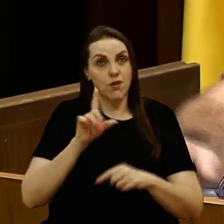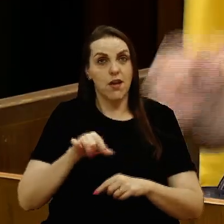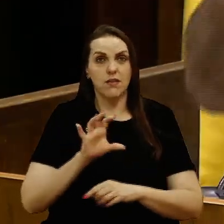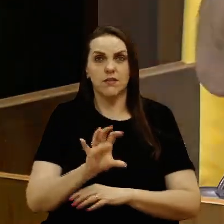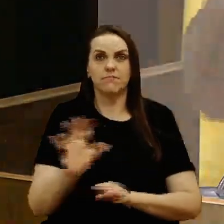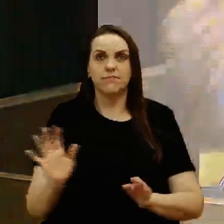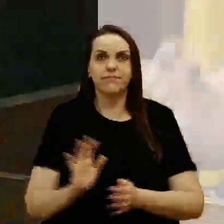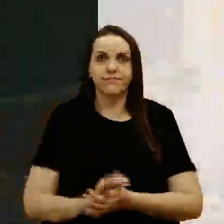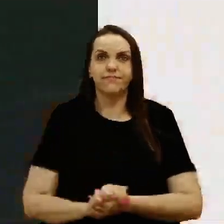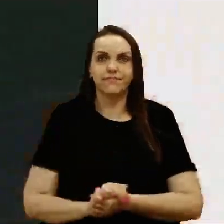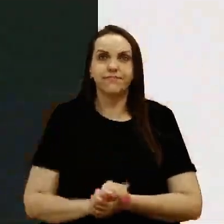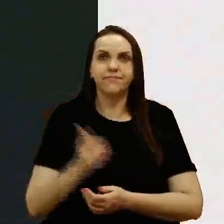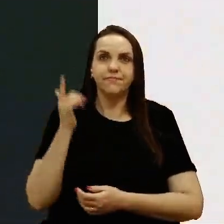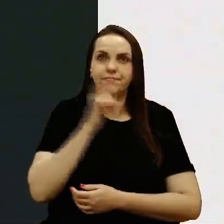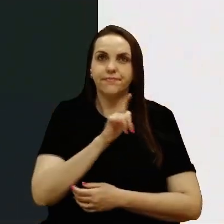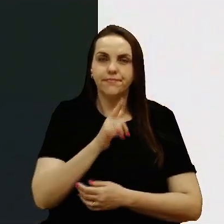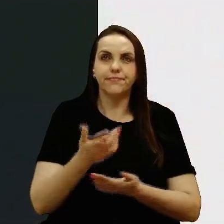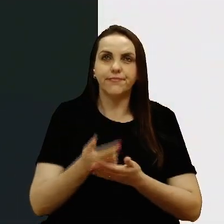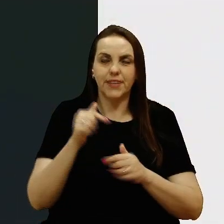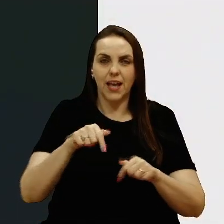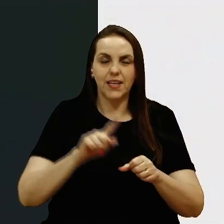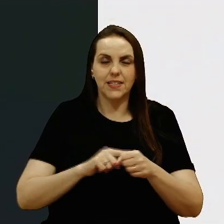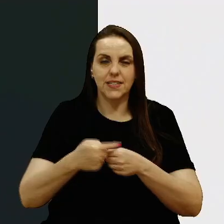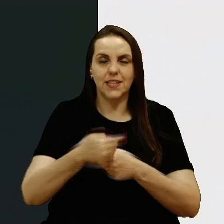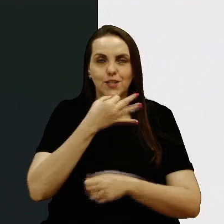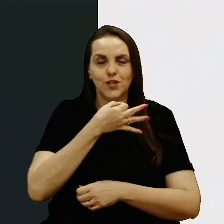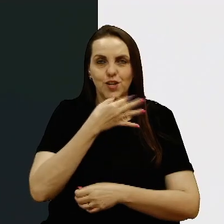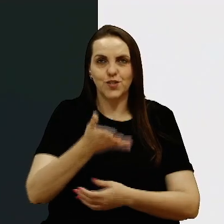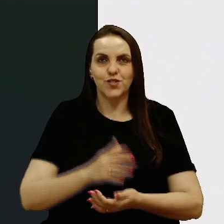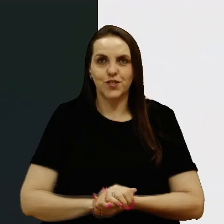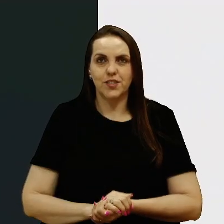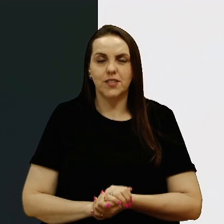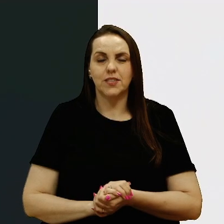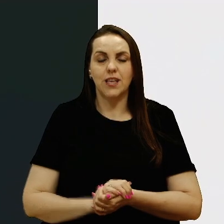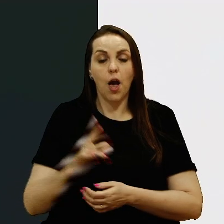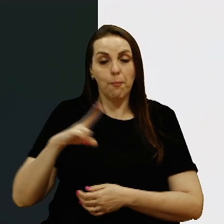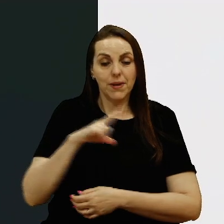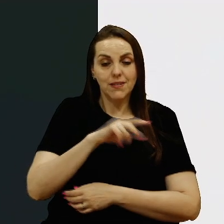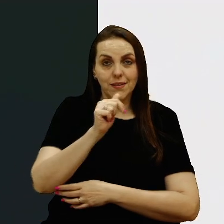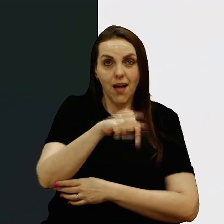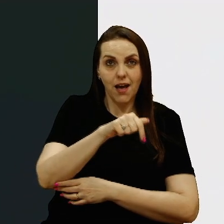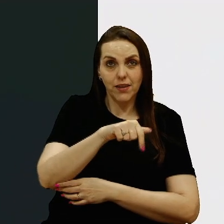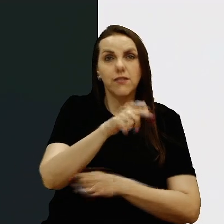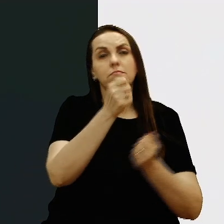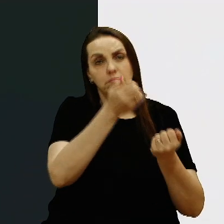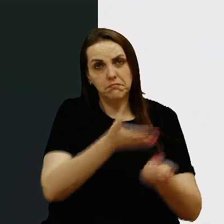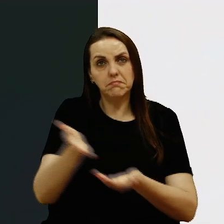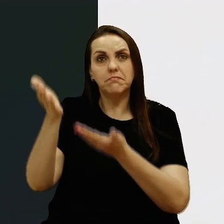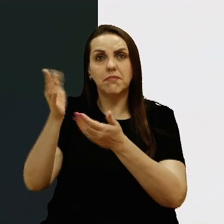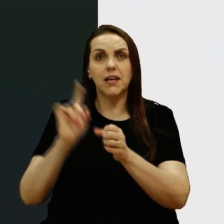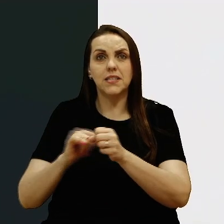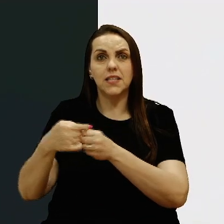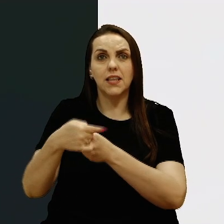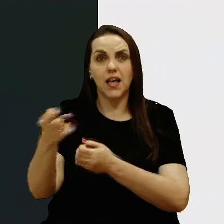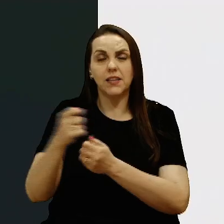nós estamos aplicando no município de Caxias do Sul. É mandar os nossos pacientes também para os municípios vizinhos, que eles absorvam também a nossa capacidade.